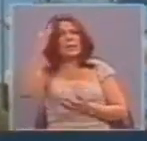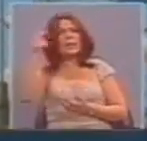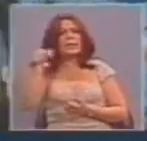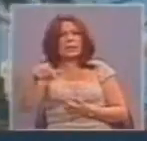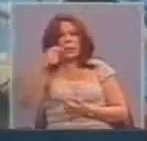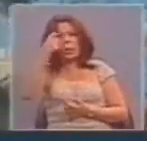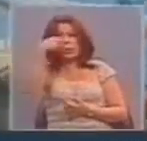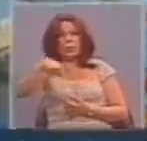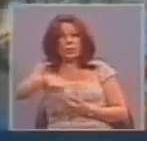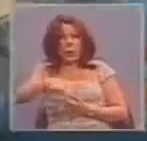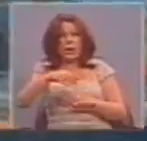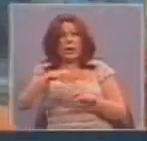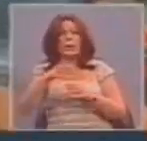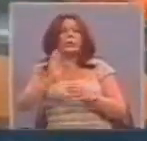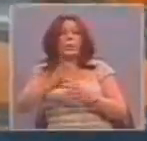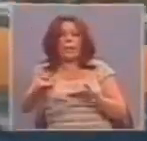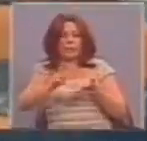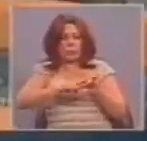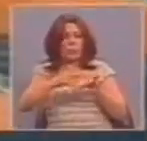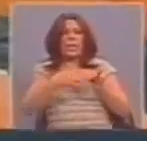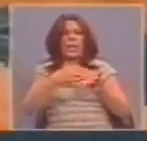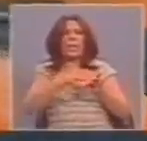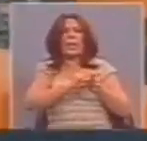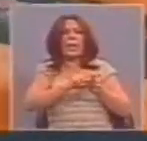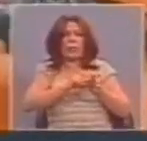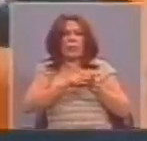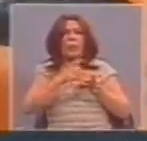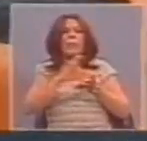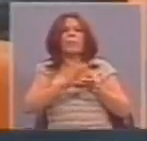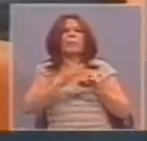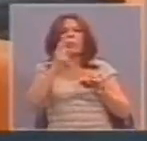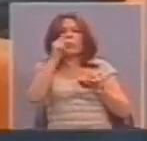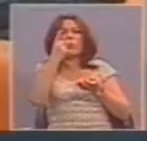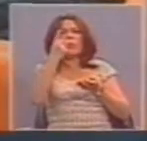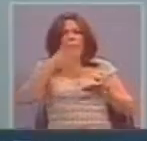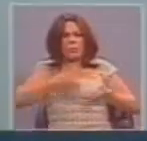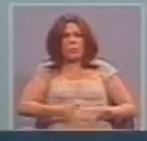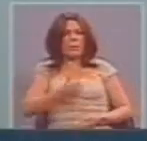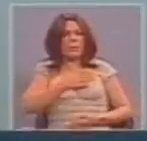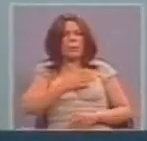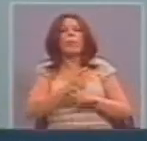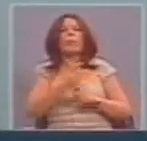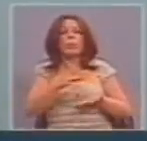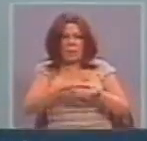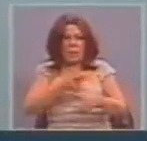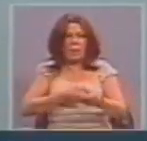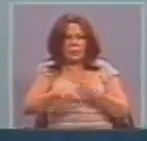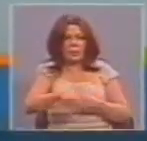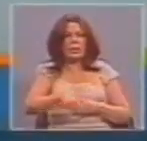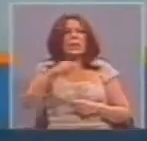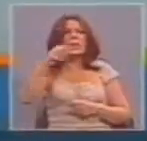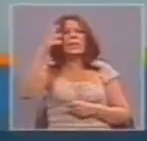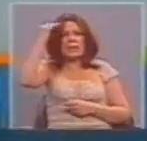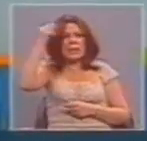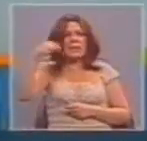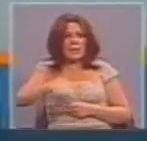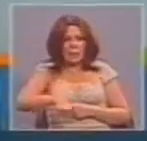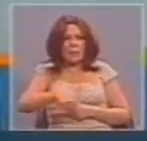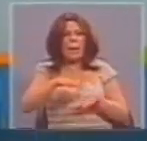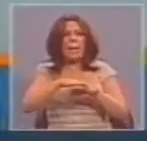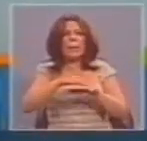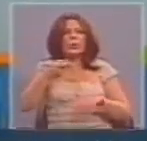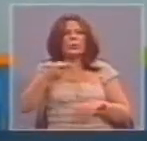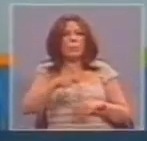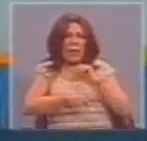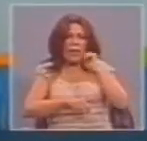de pesca transformaram-se em livro, pela pena de um sesimbrense. Porque a pesca em Sesimbra do peixe-espada foi das